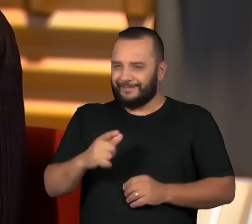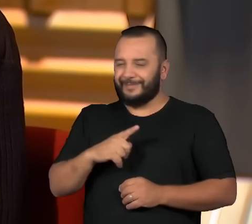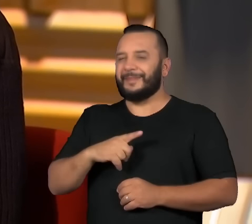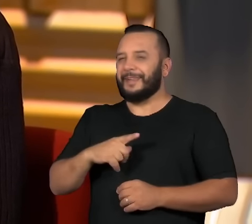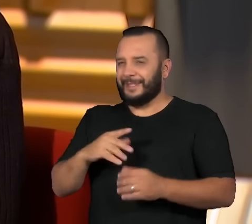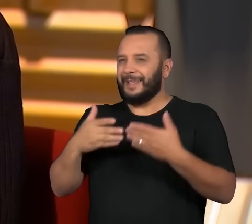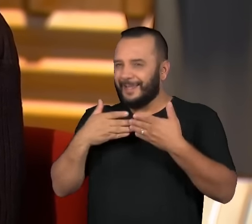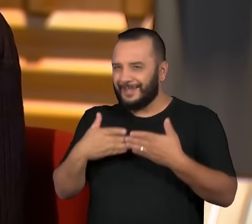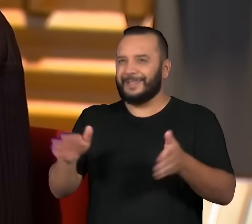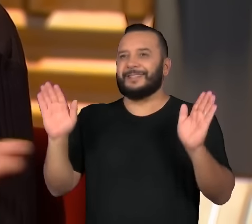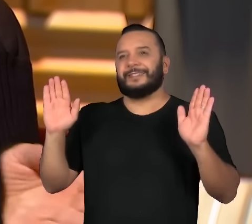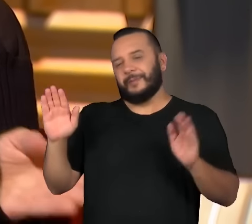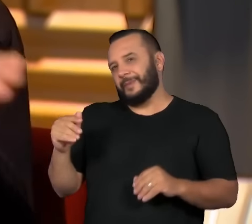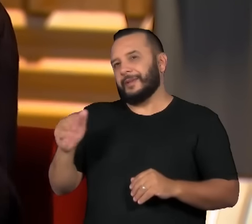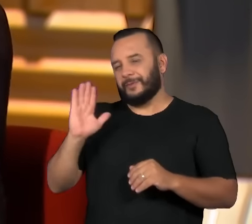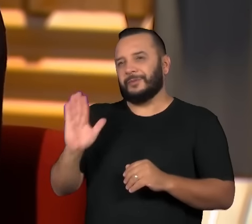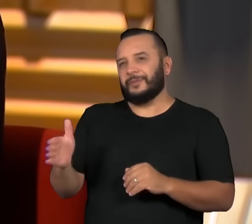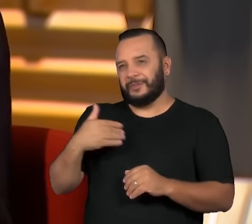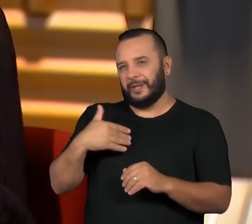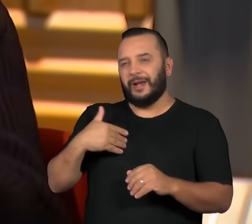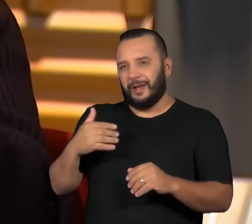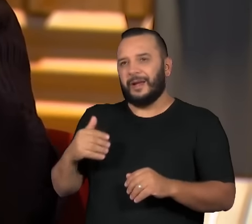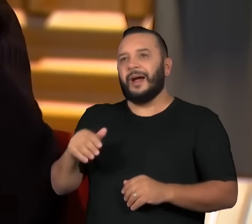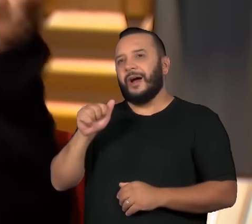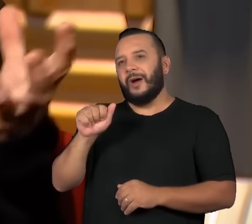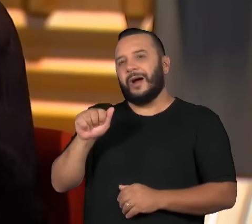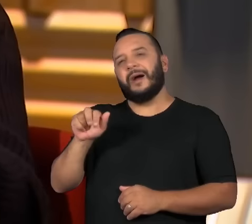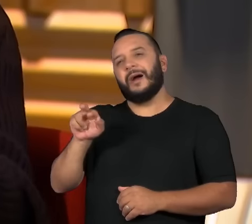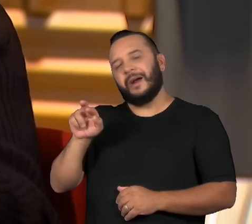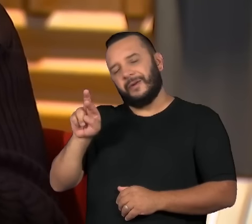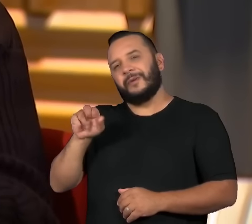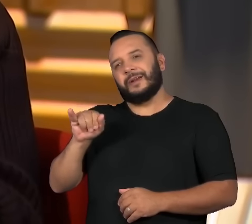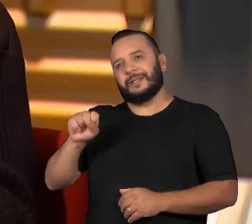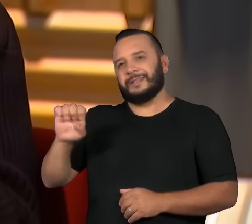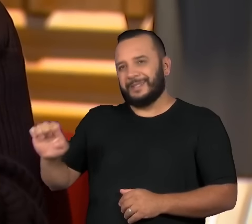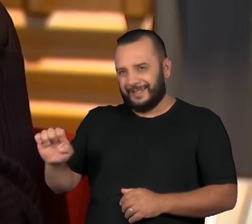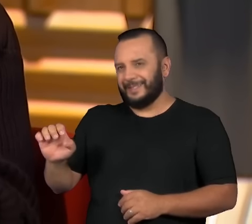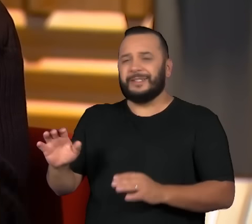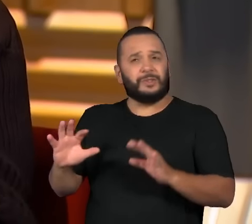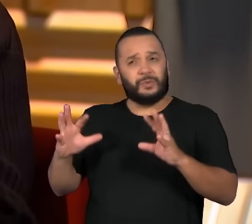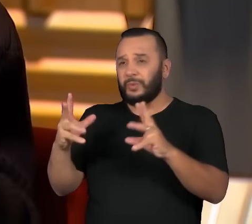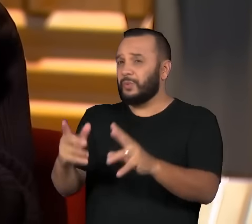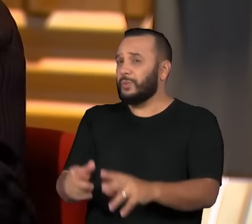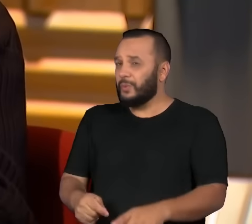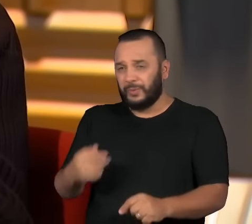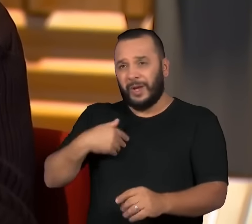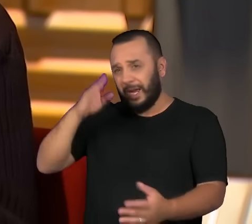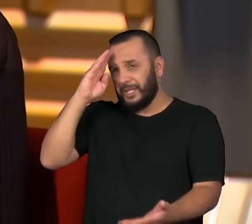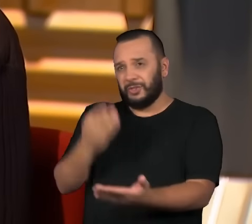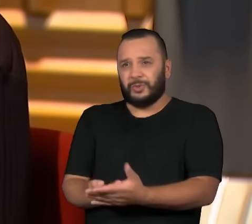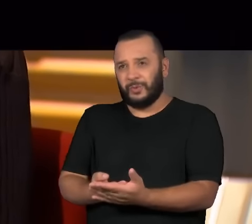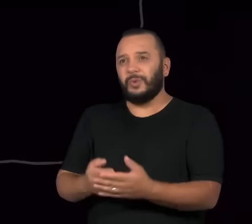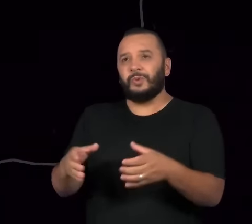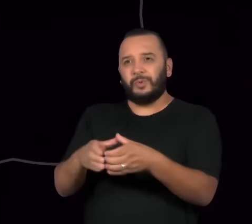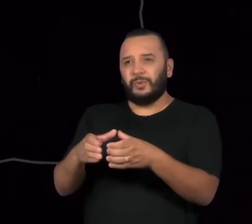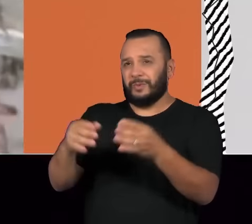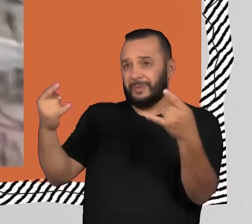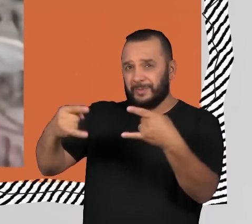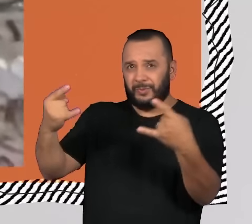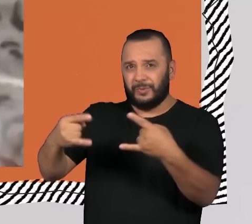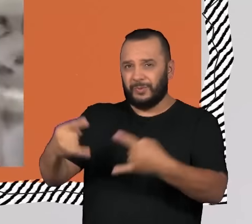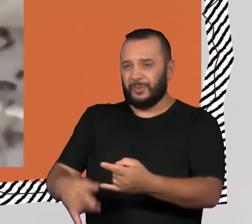porque a gravadora do sucesso do Arise, de tudo aquilo que a gente teve de volta, realmente apostou tudo no Sepultura, né?